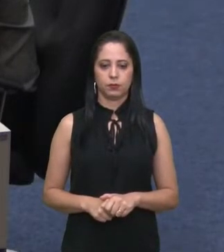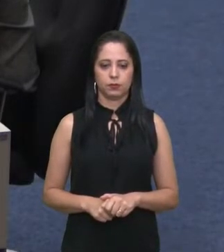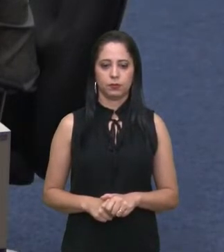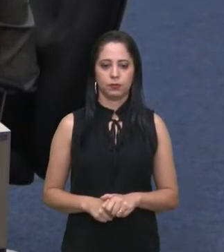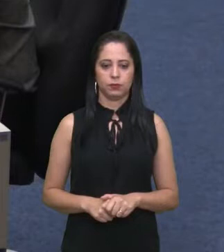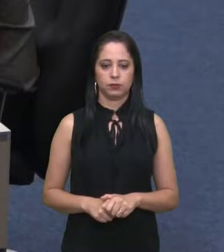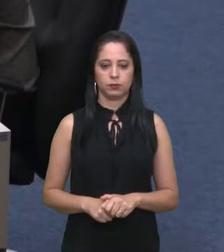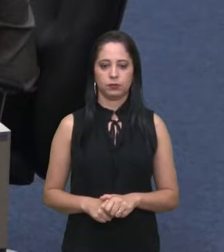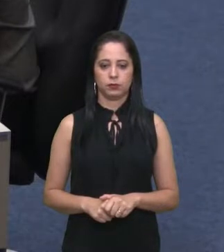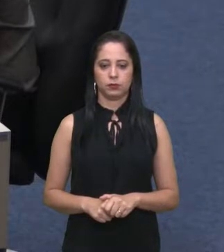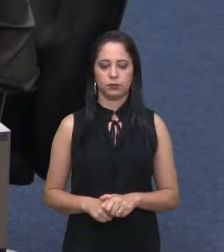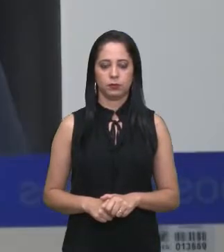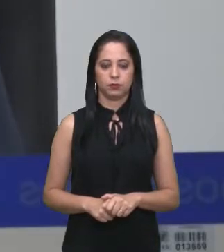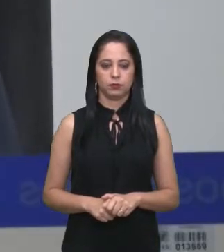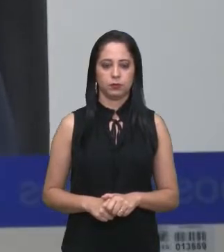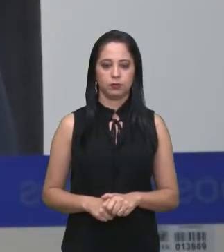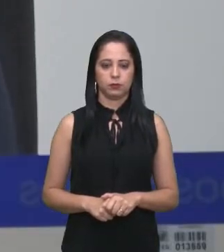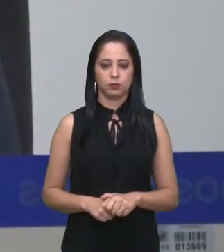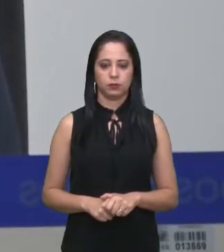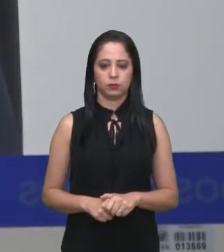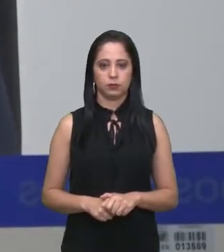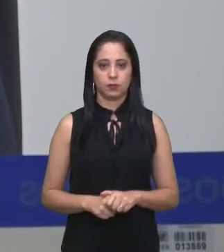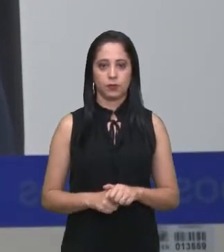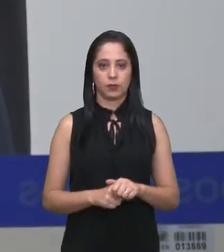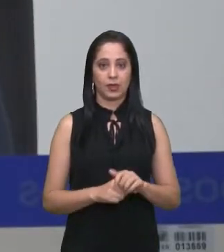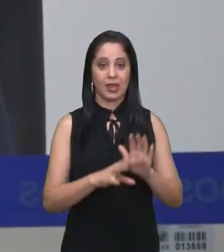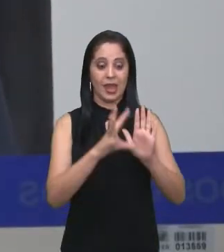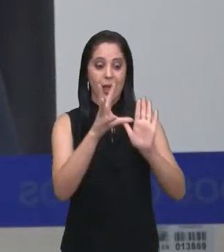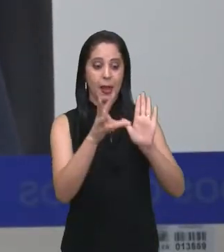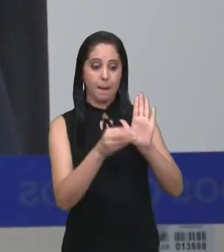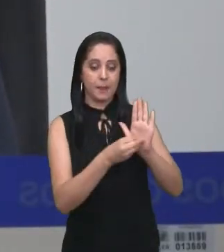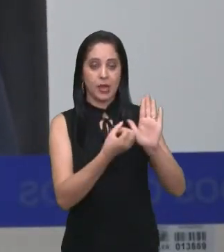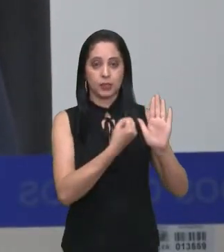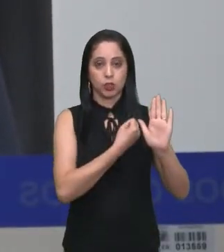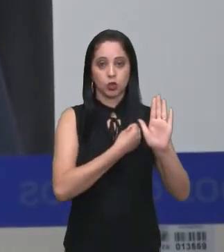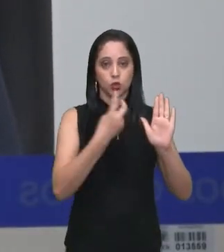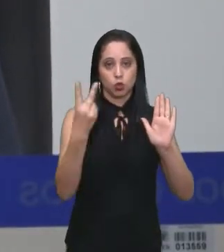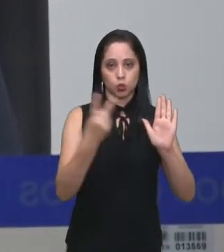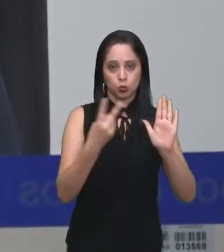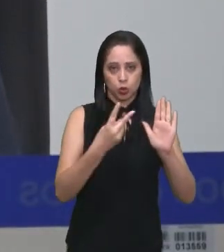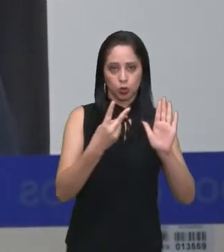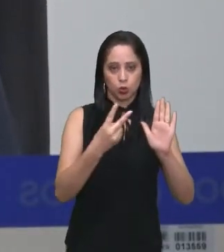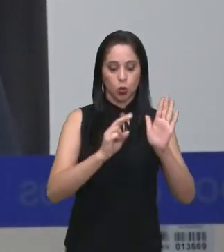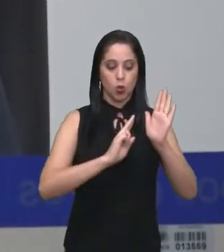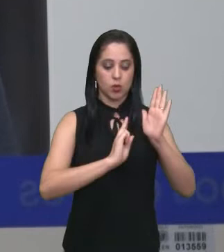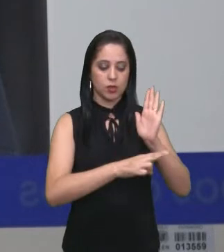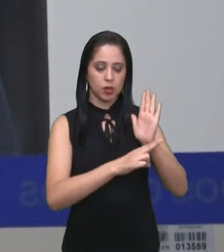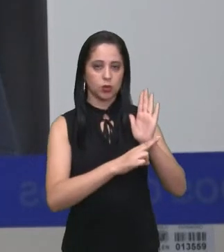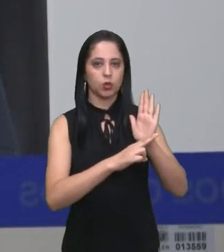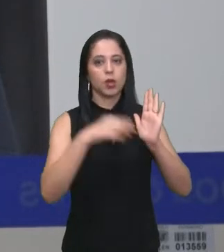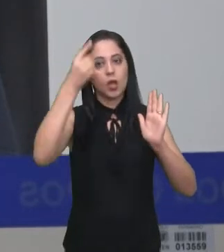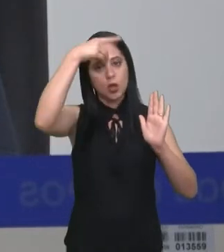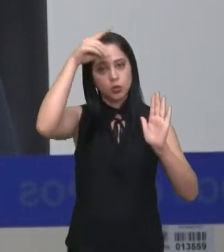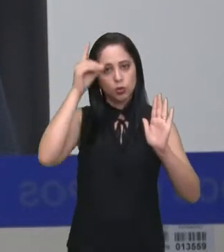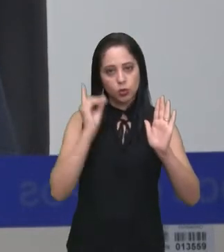Tá. Emenda número 2, de autoria da vereadora Dulce Rita, ao processo número